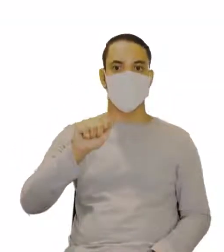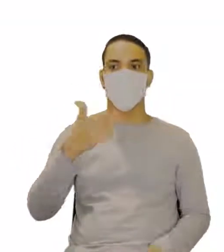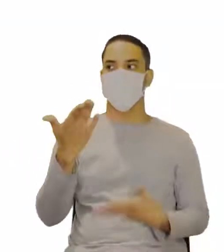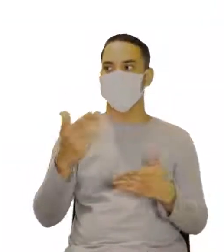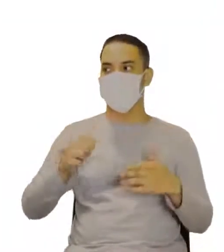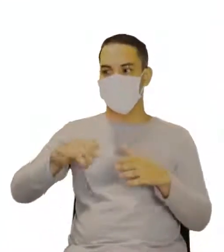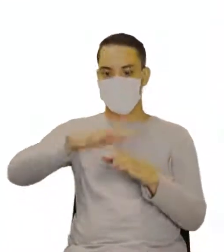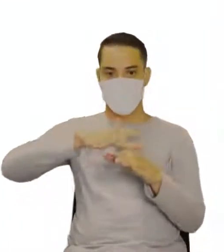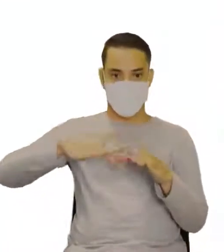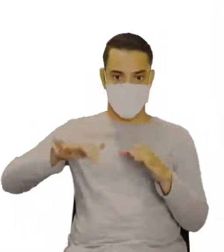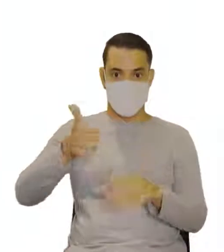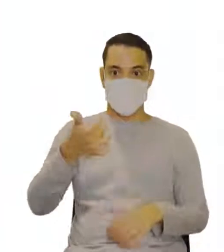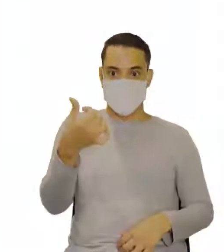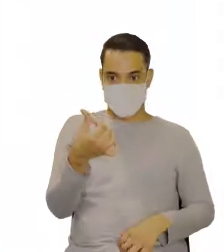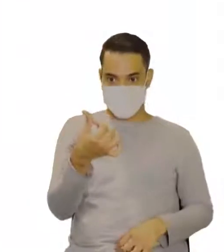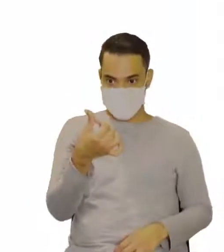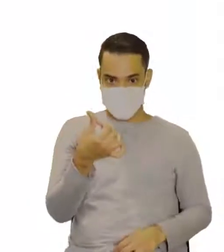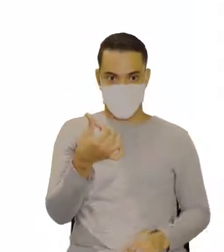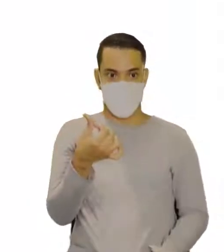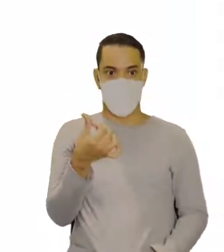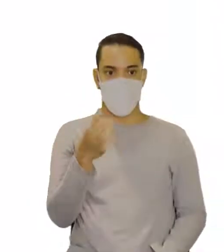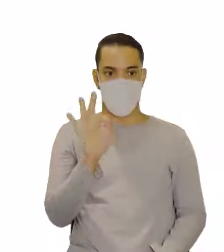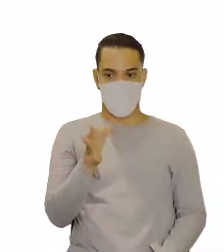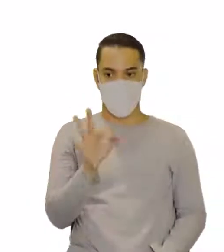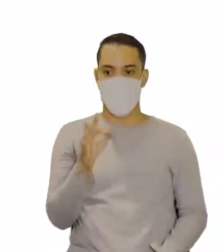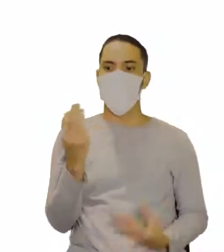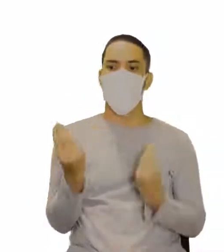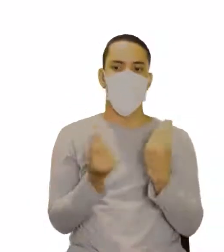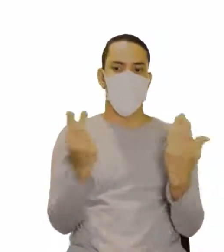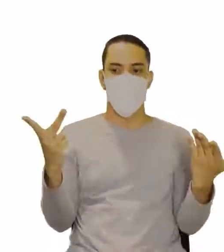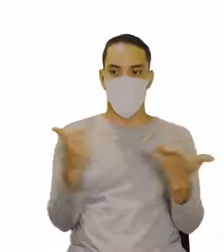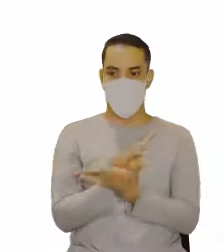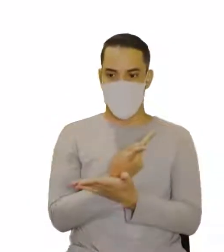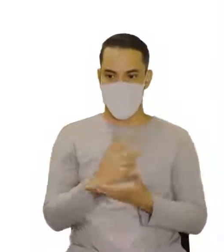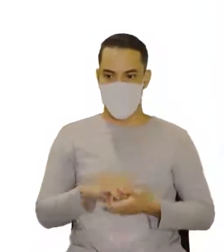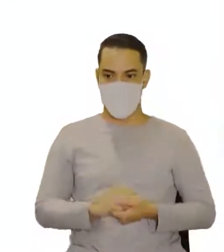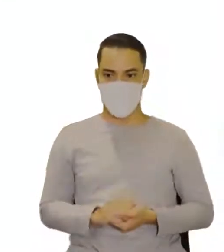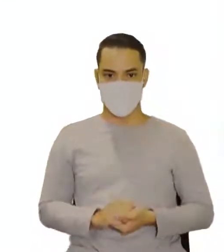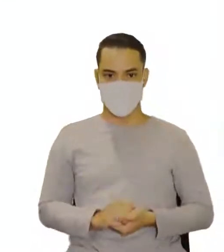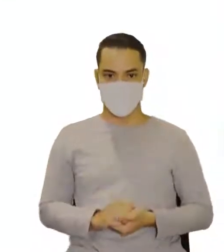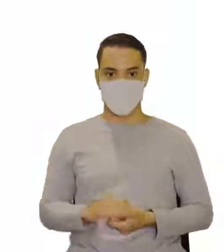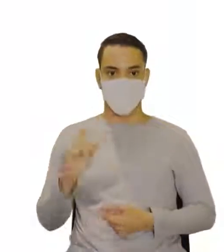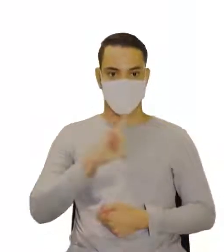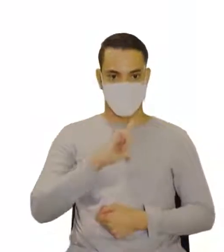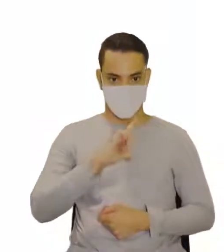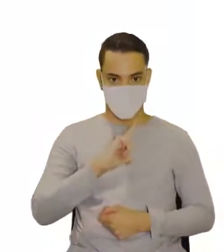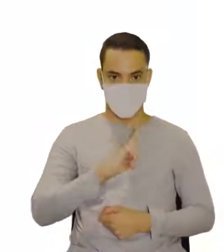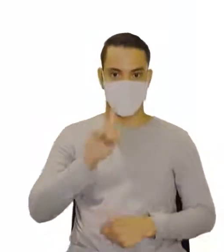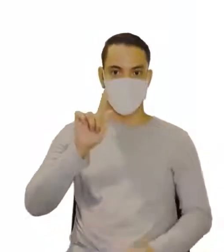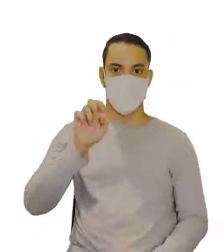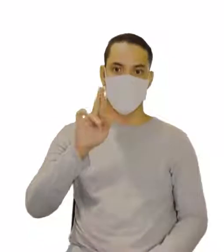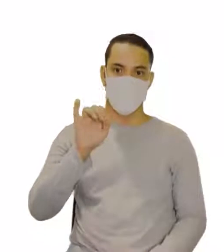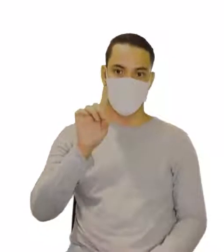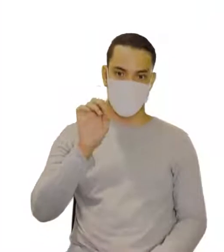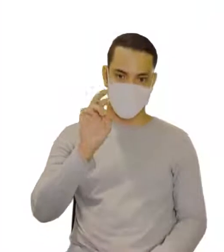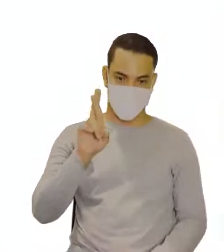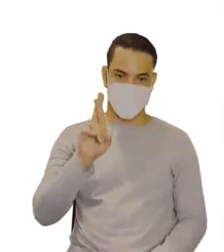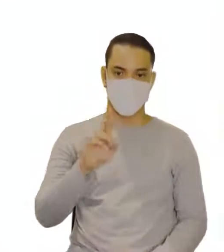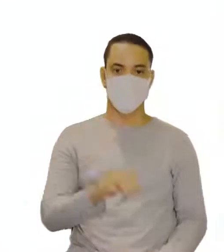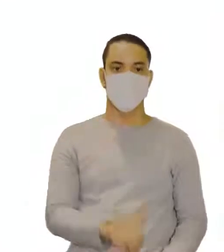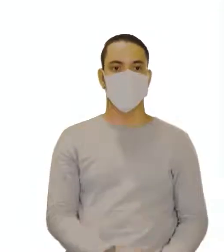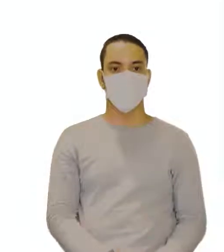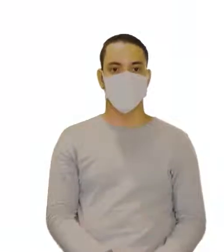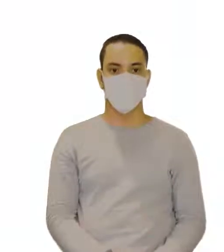ser 16 amperes, ok? Então, vamos ver aqui. Eu tenho um gerador. No gerador aqui,